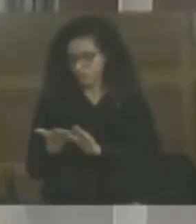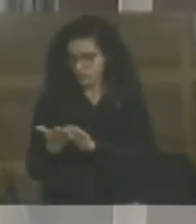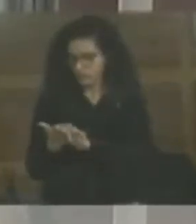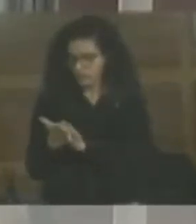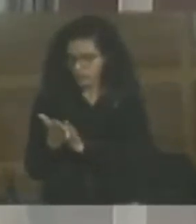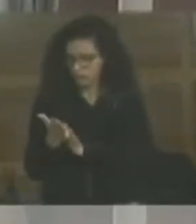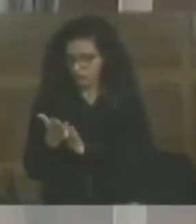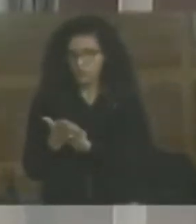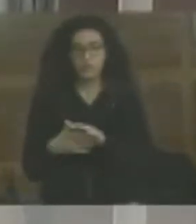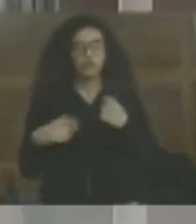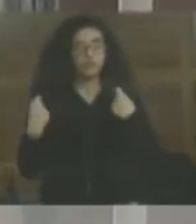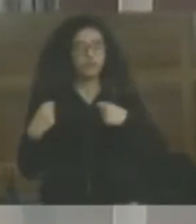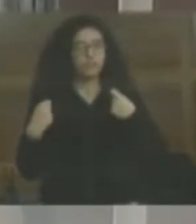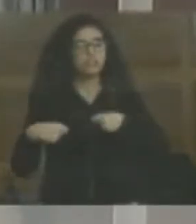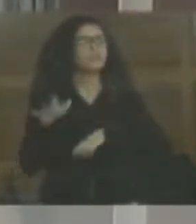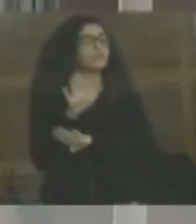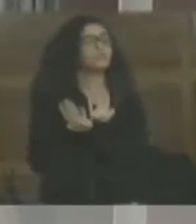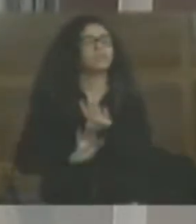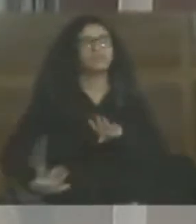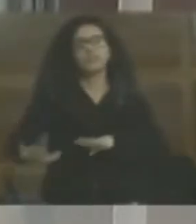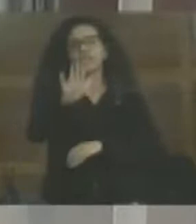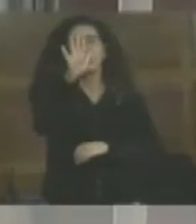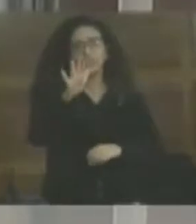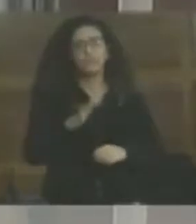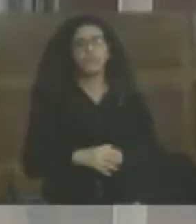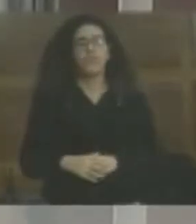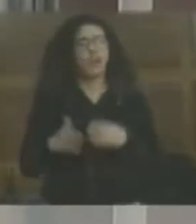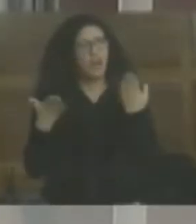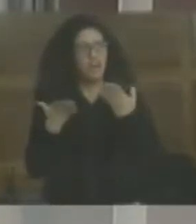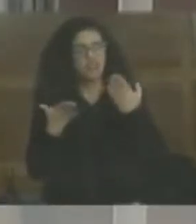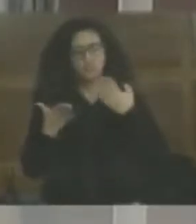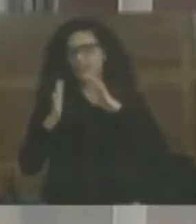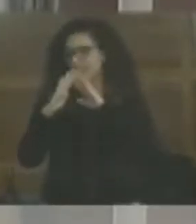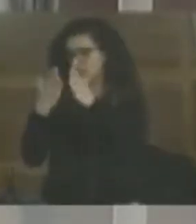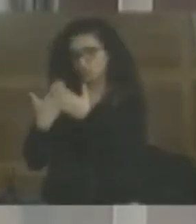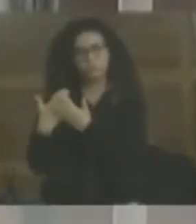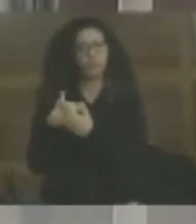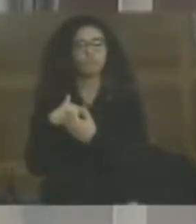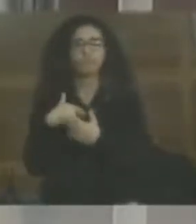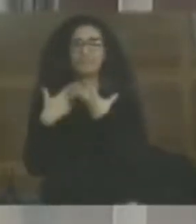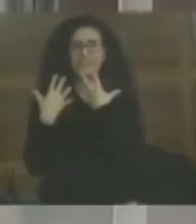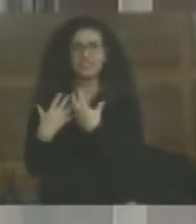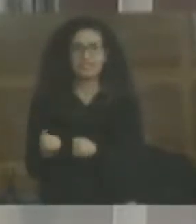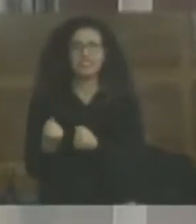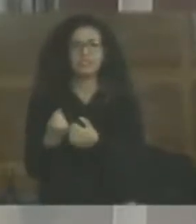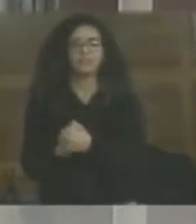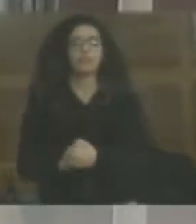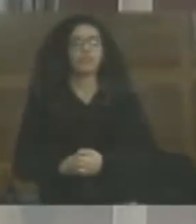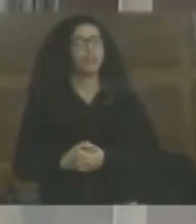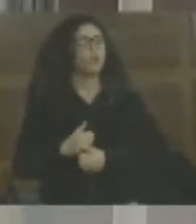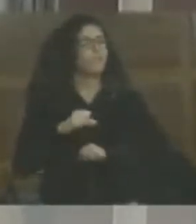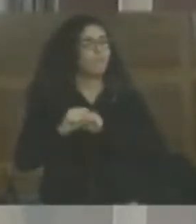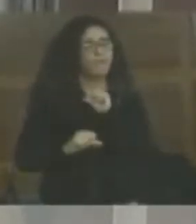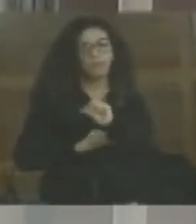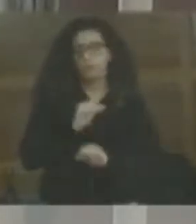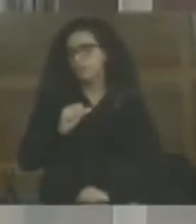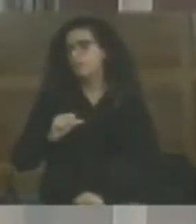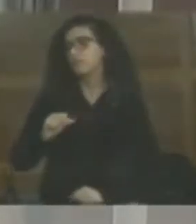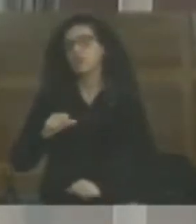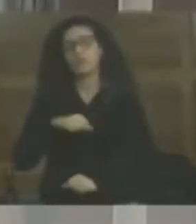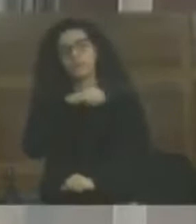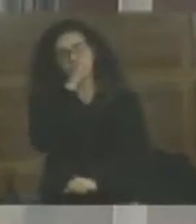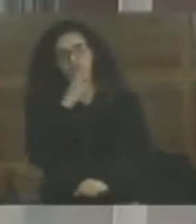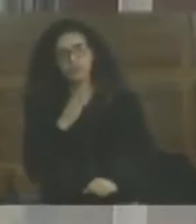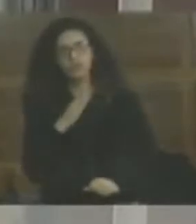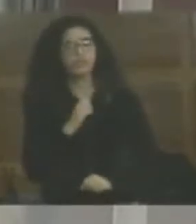a gente já tem que cuidar das comunidades. E agora, com essas questões das escolas, a gente não pode aceitar. É o que eu volto a falar, para a gente mudar o nosso município, para a gente mudar o Brasil,